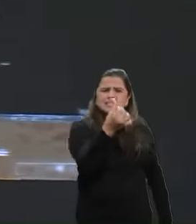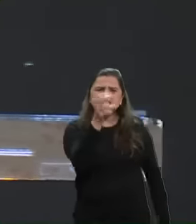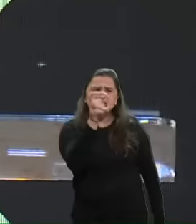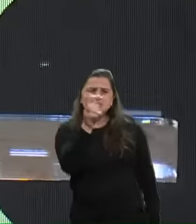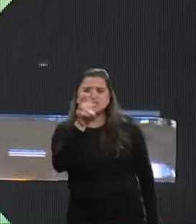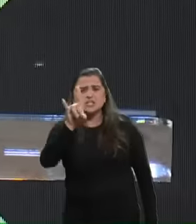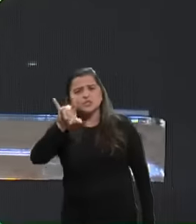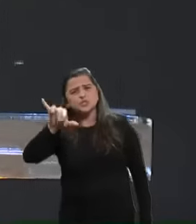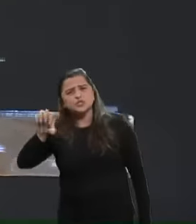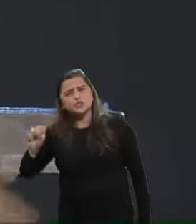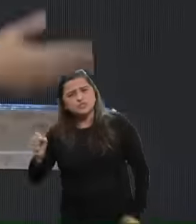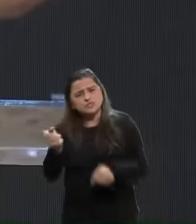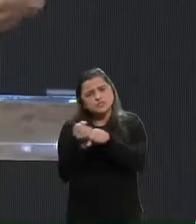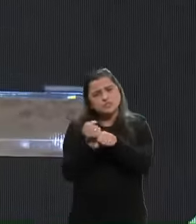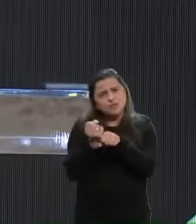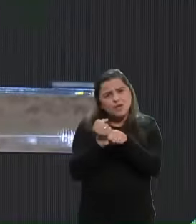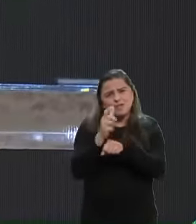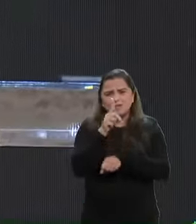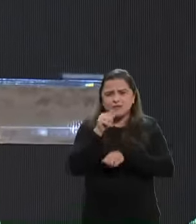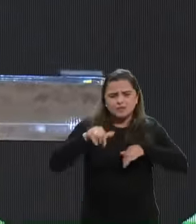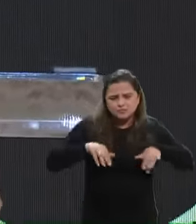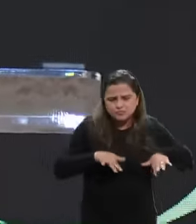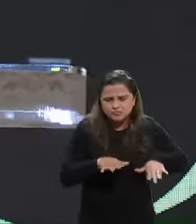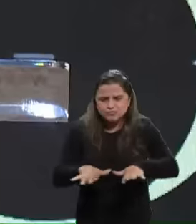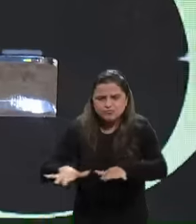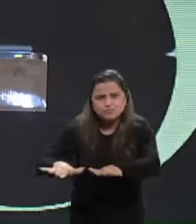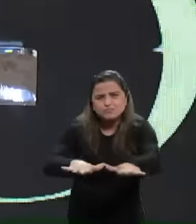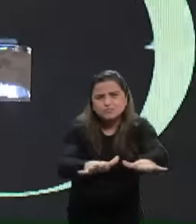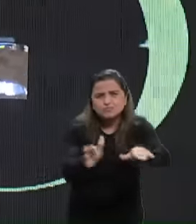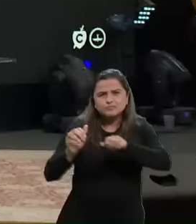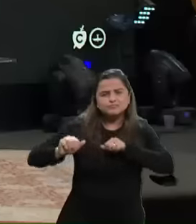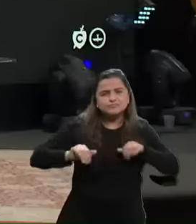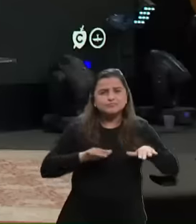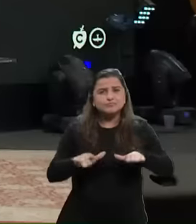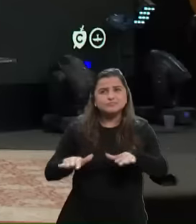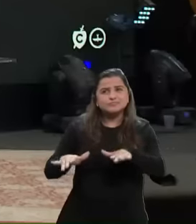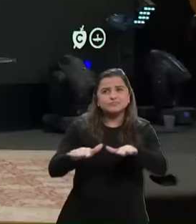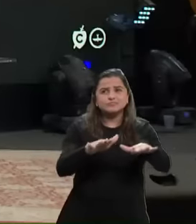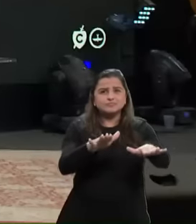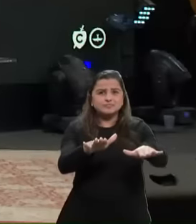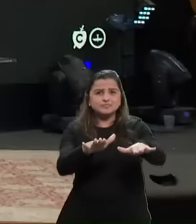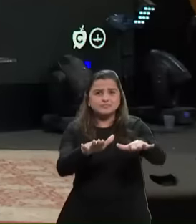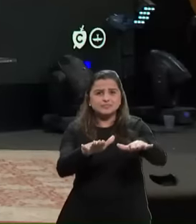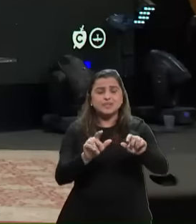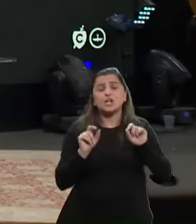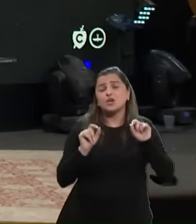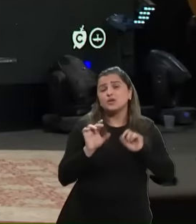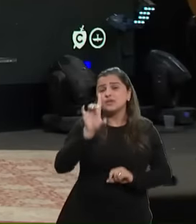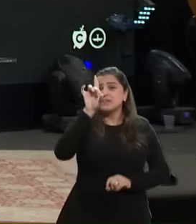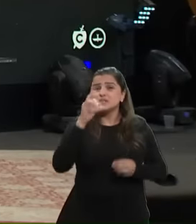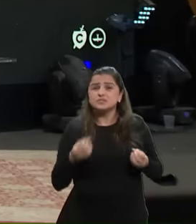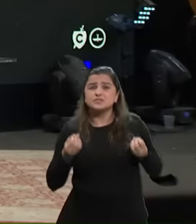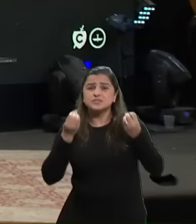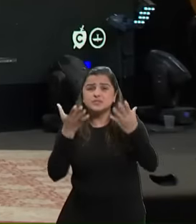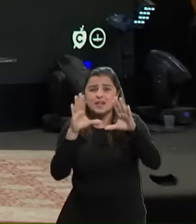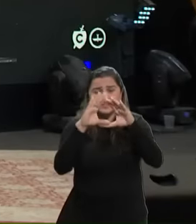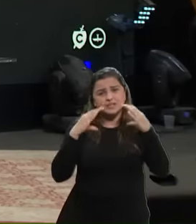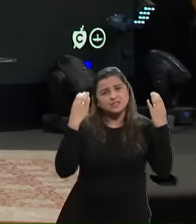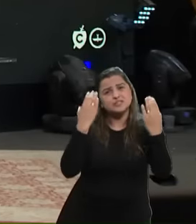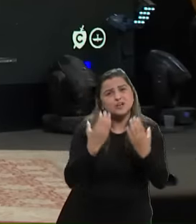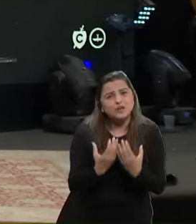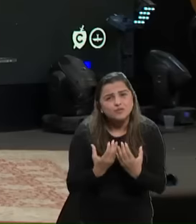ano, tinham o fluir do rio. O que Deus quer te dar nesta conferência